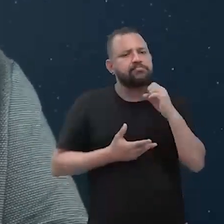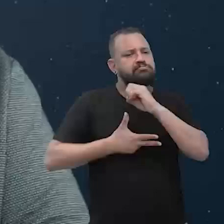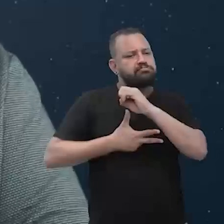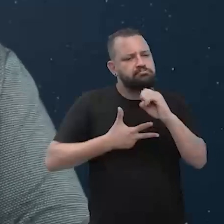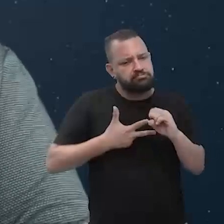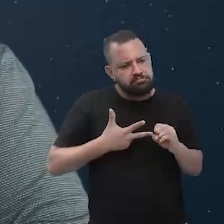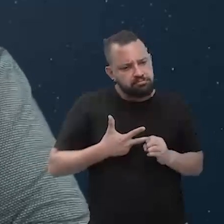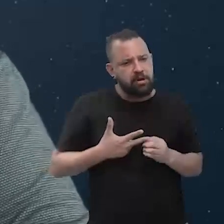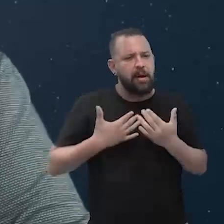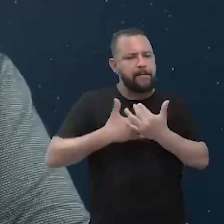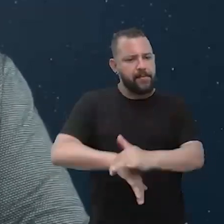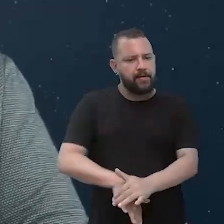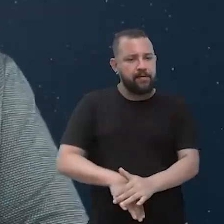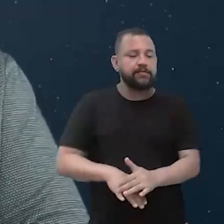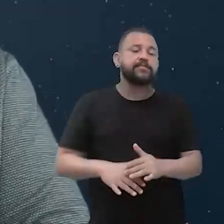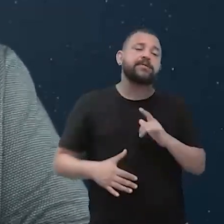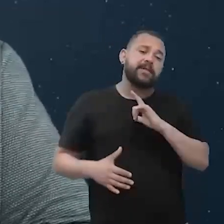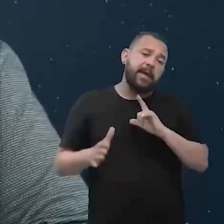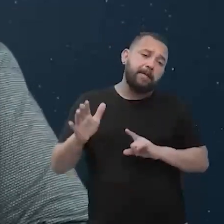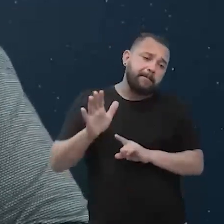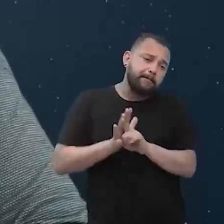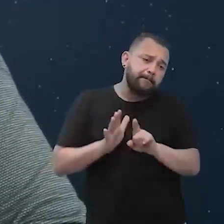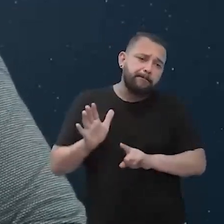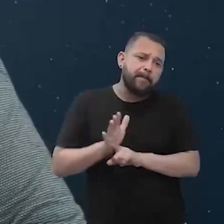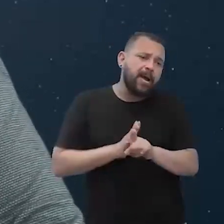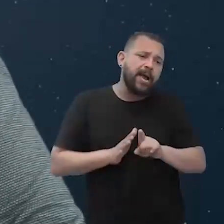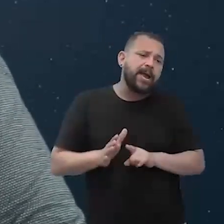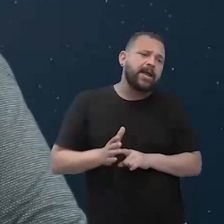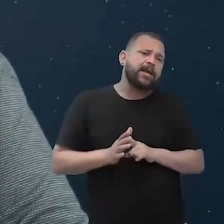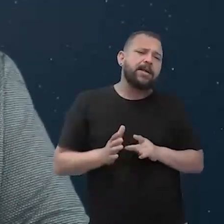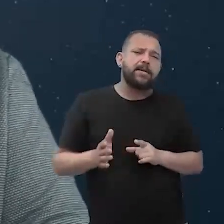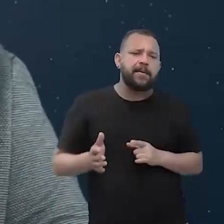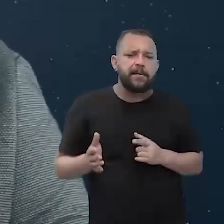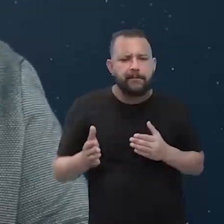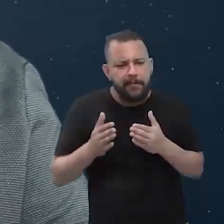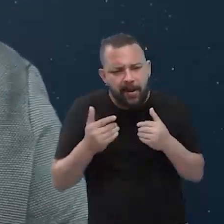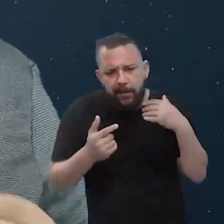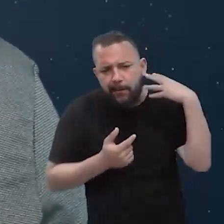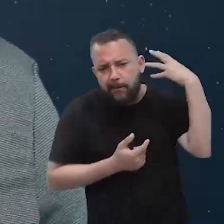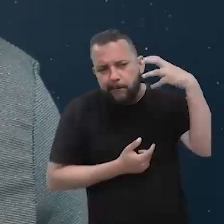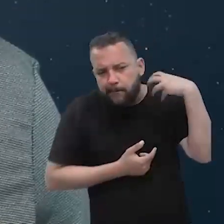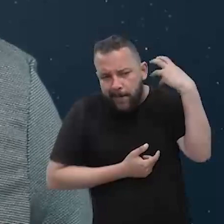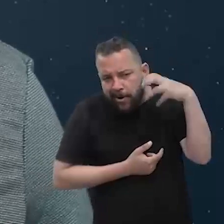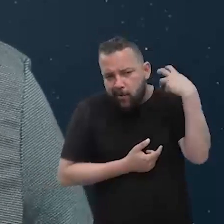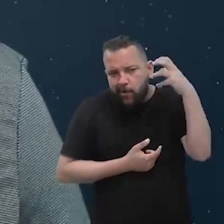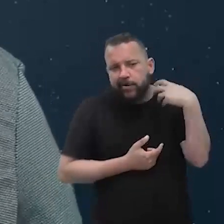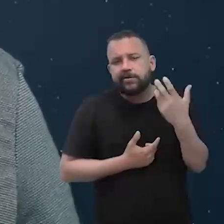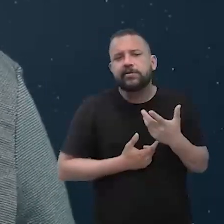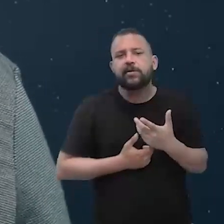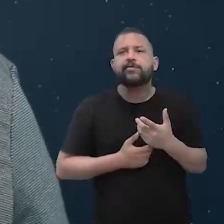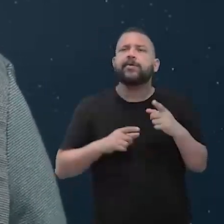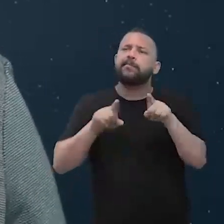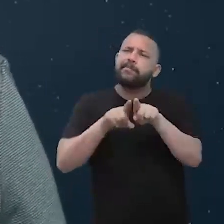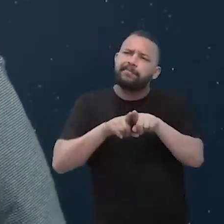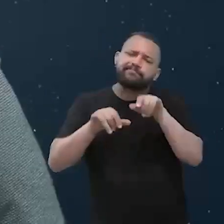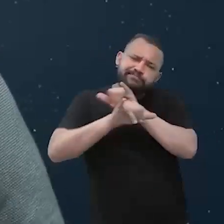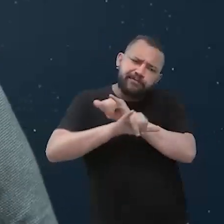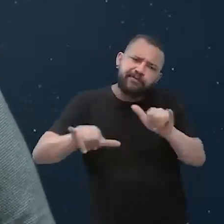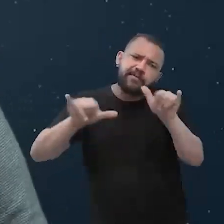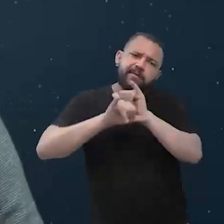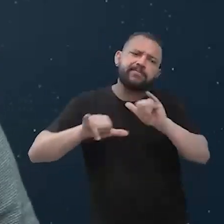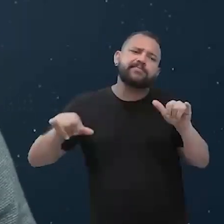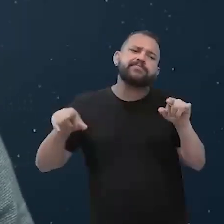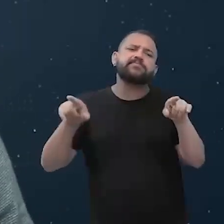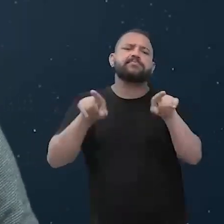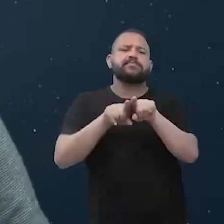Ensino Médio, as questões eles exploram muito. Eles pegam letras de músicas, eles pegam noticiários, eles pegam cartazes,